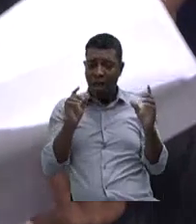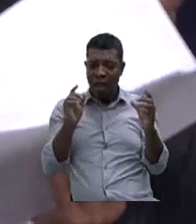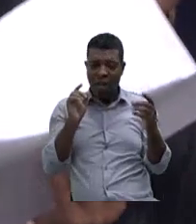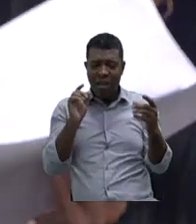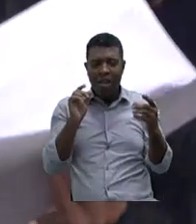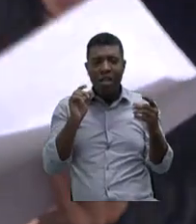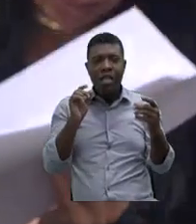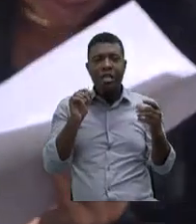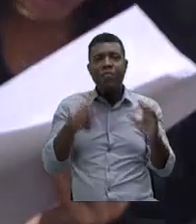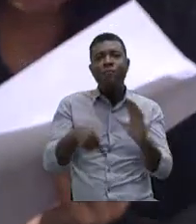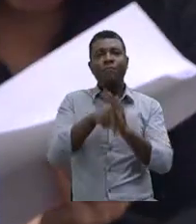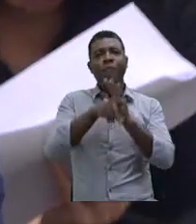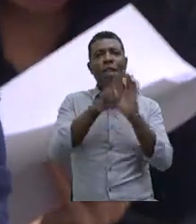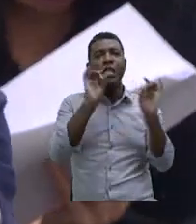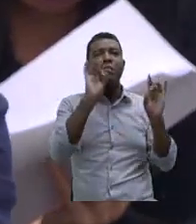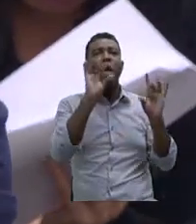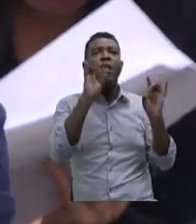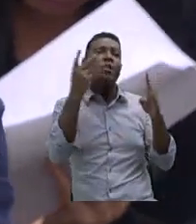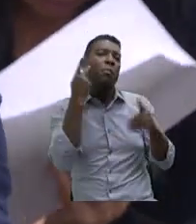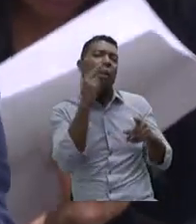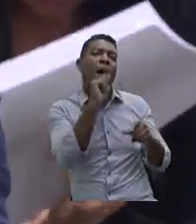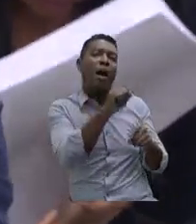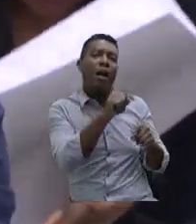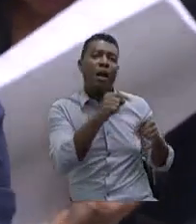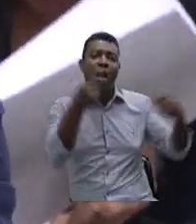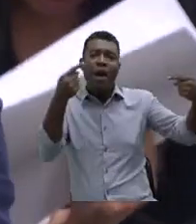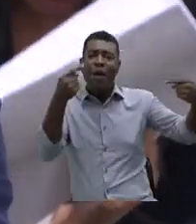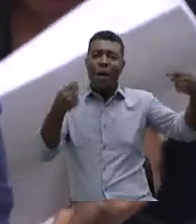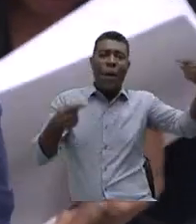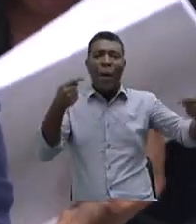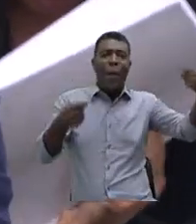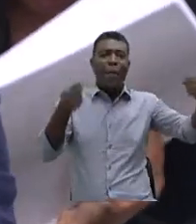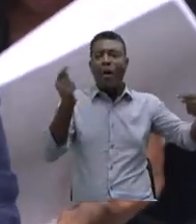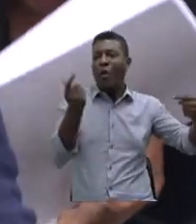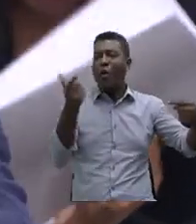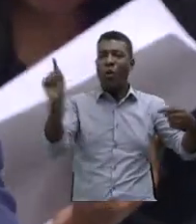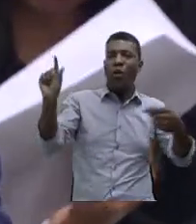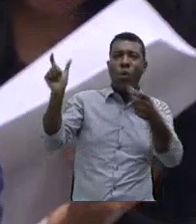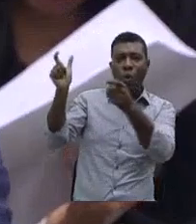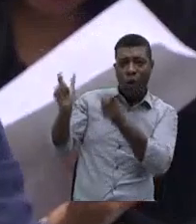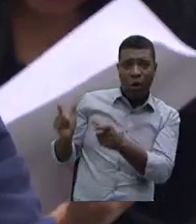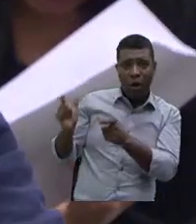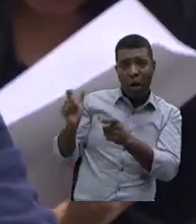não precisem competir com outros